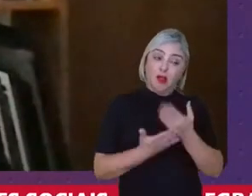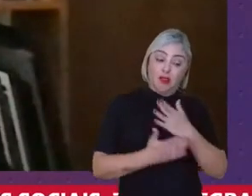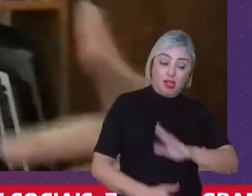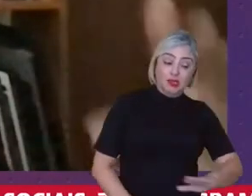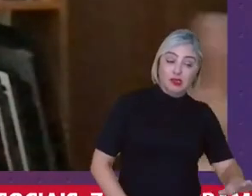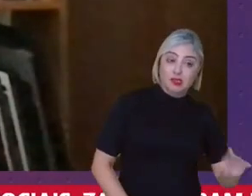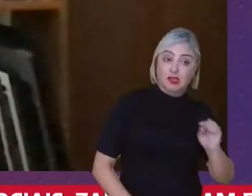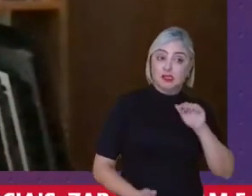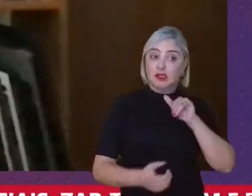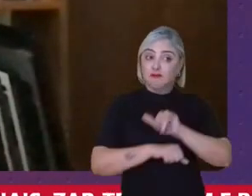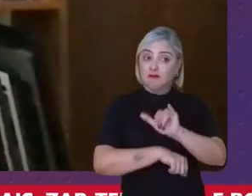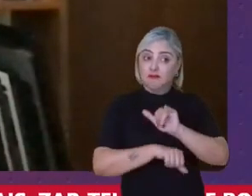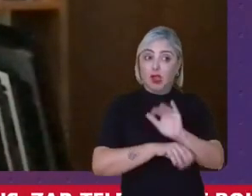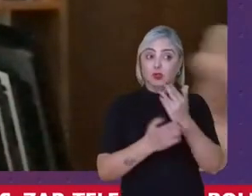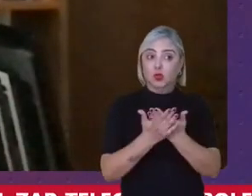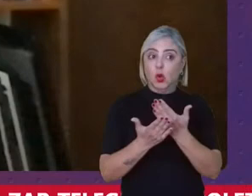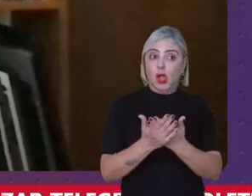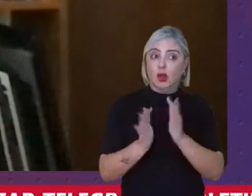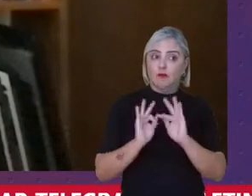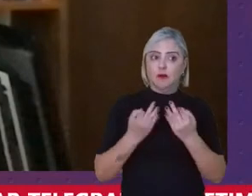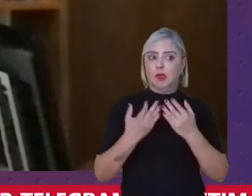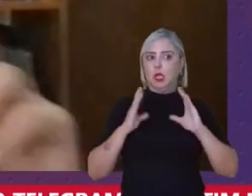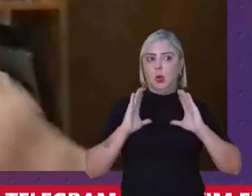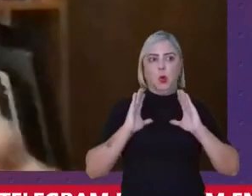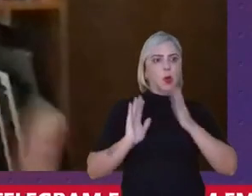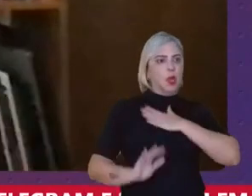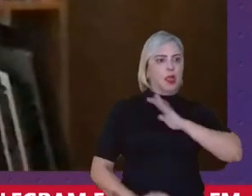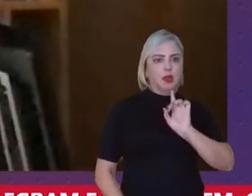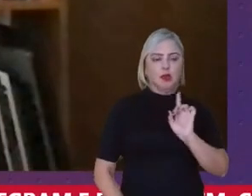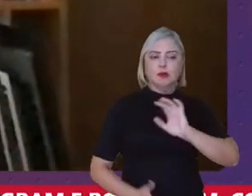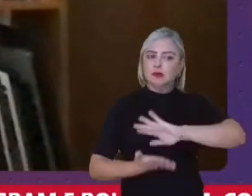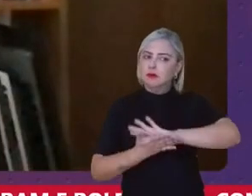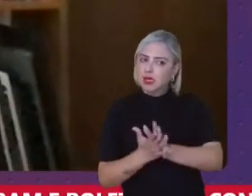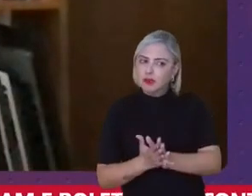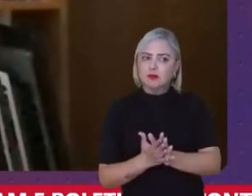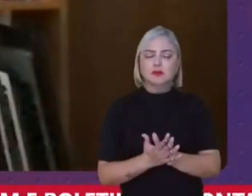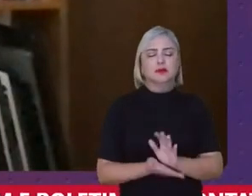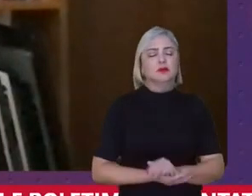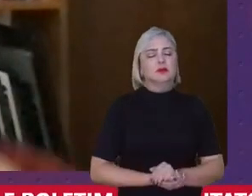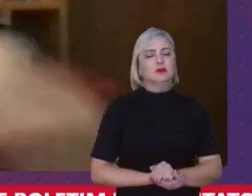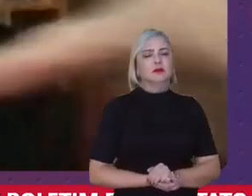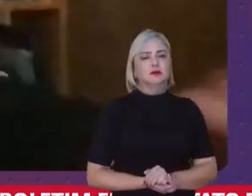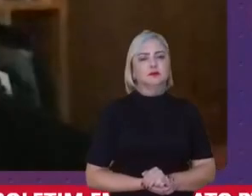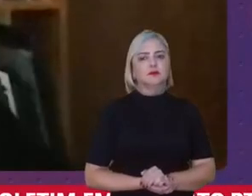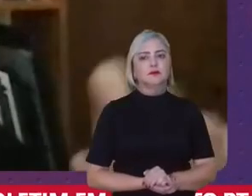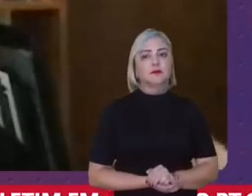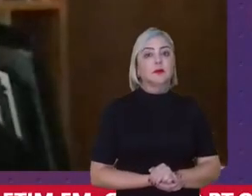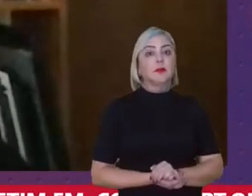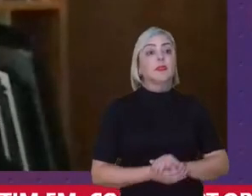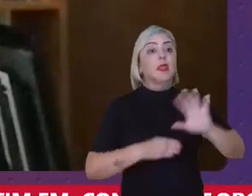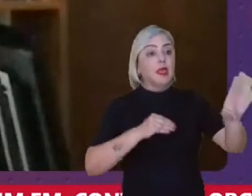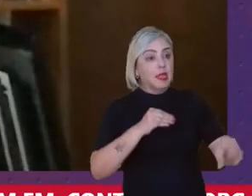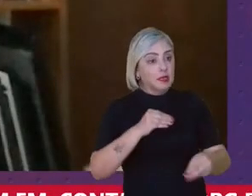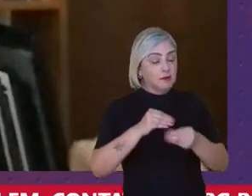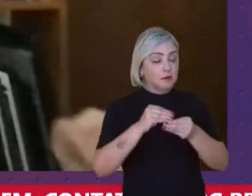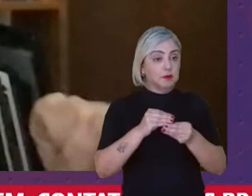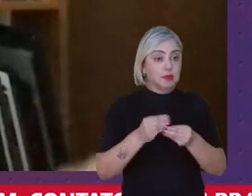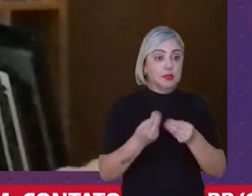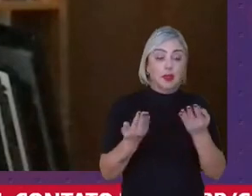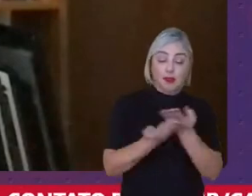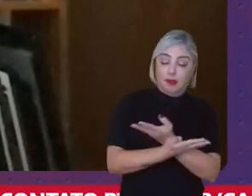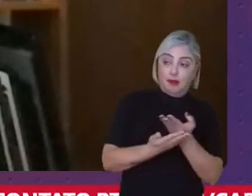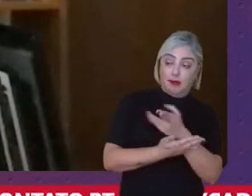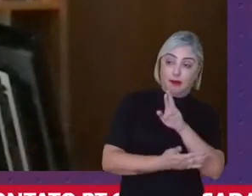não é porque a família é negligente, né? Esse é um preconceito também. Ele complementa a rede de